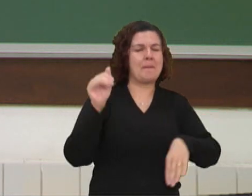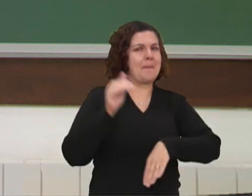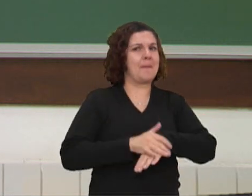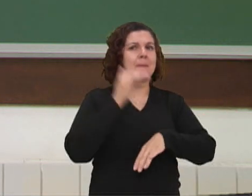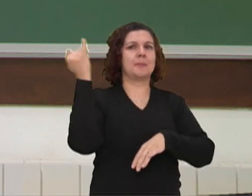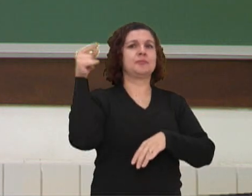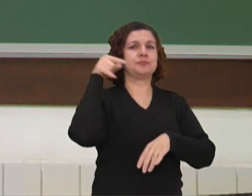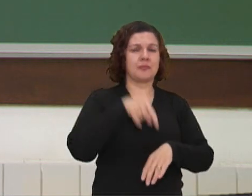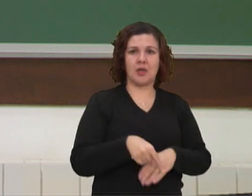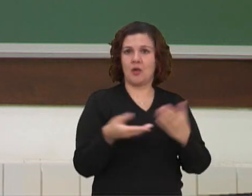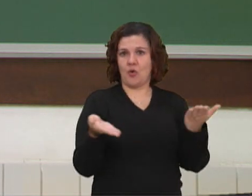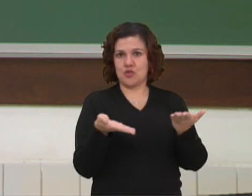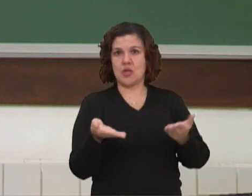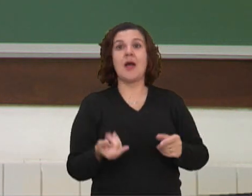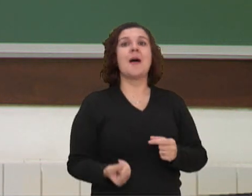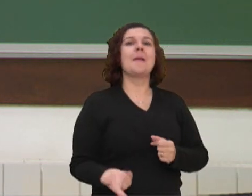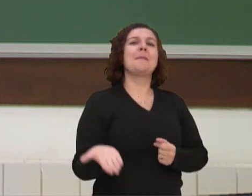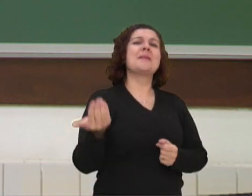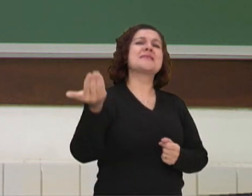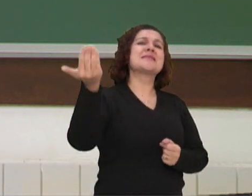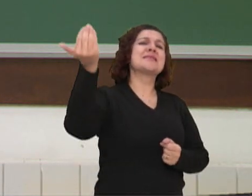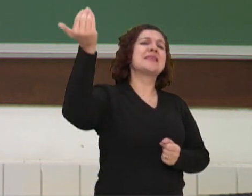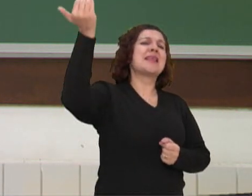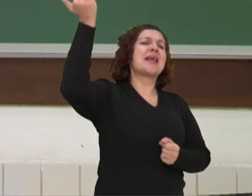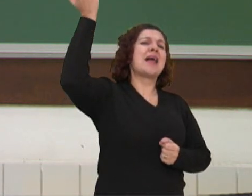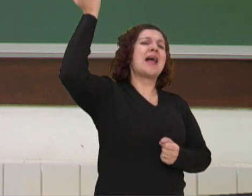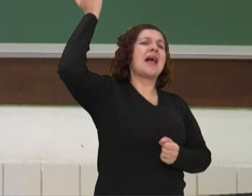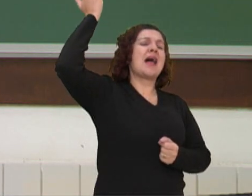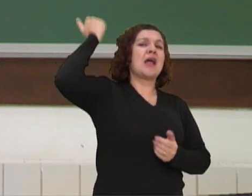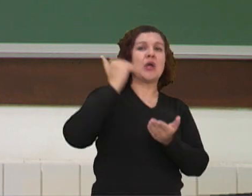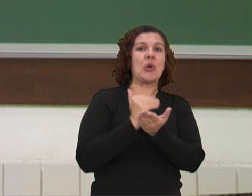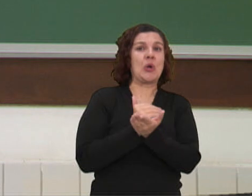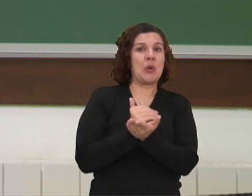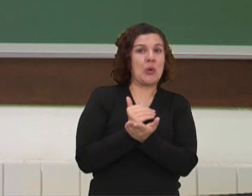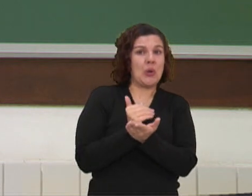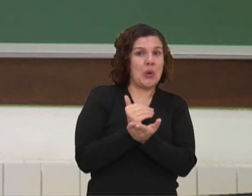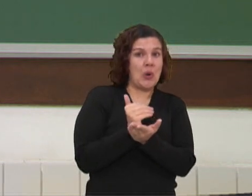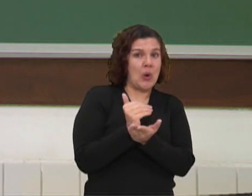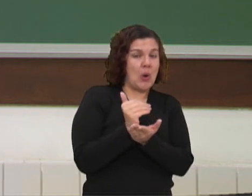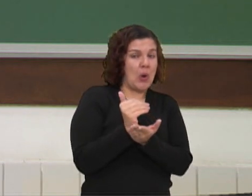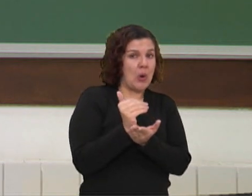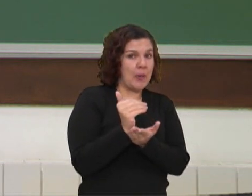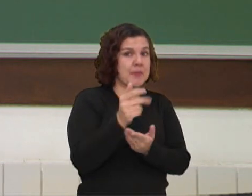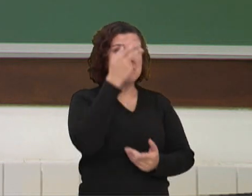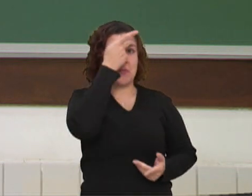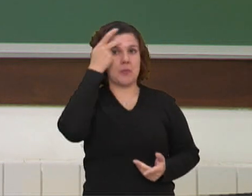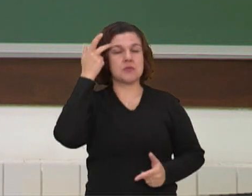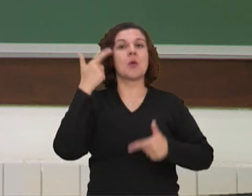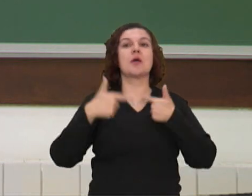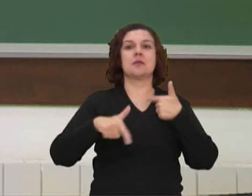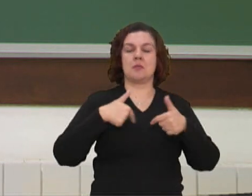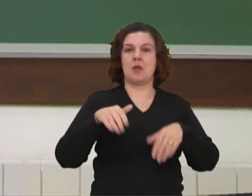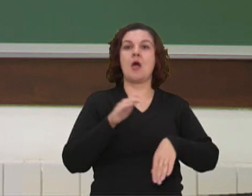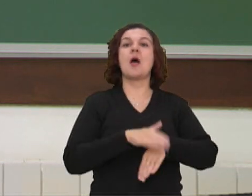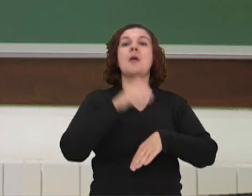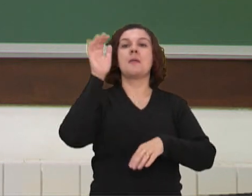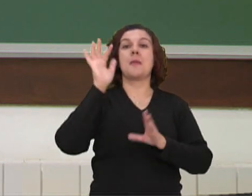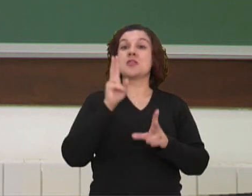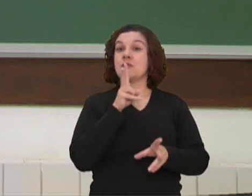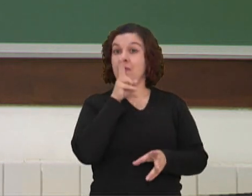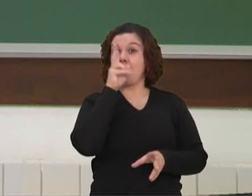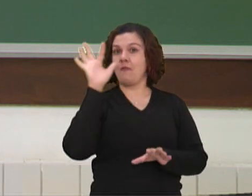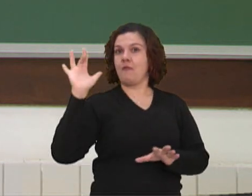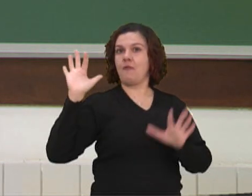tem um retrato disso. Lá no início, né, das atividades humanas, o homem usava muito mais a sua